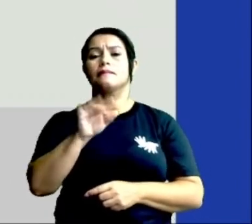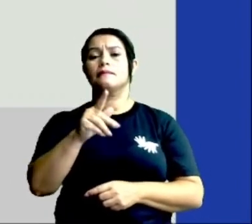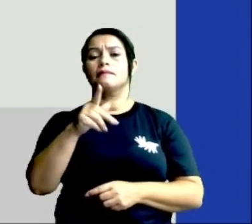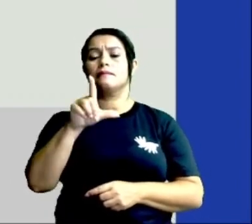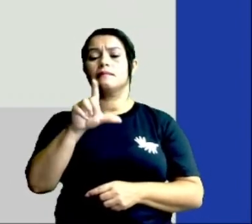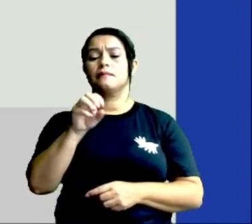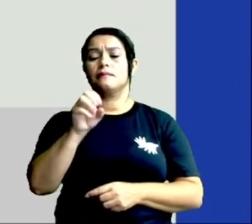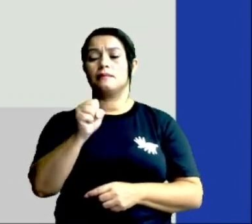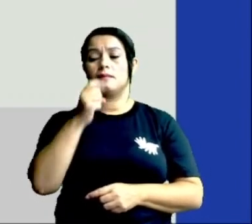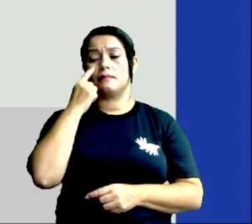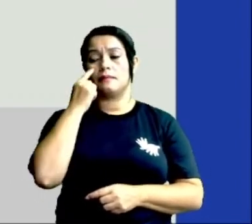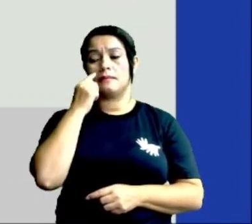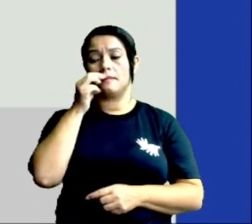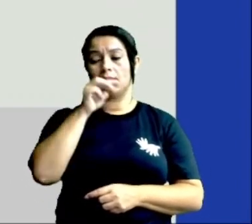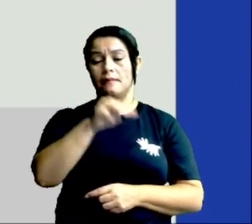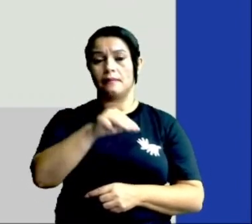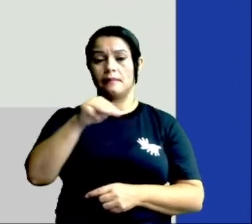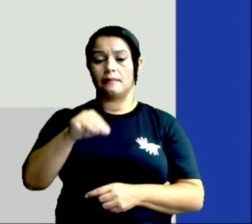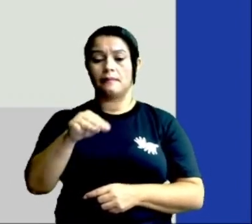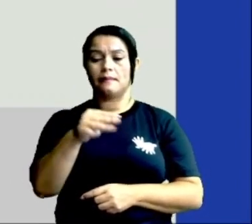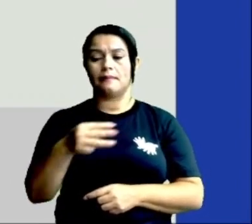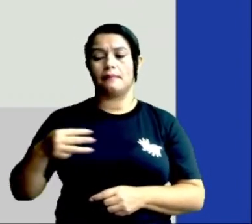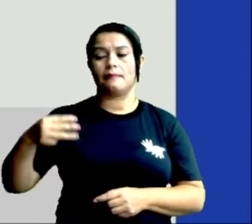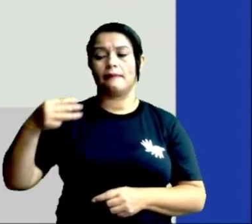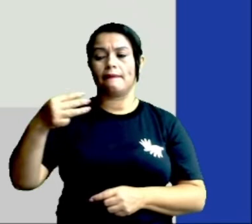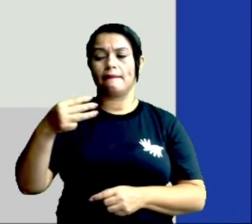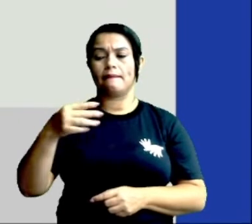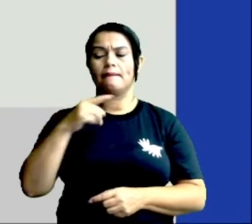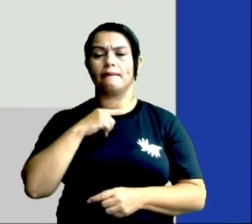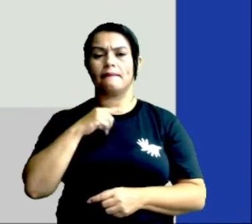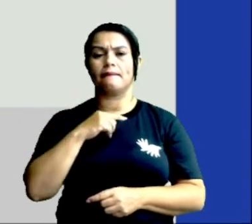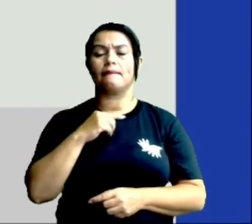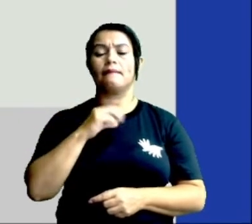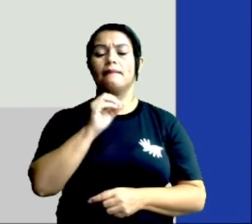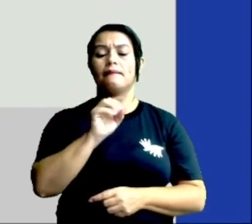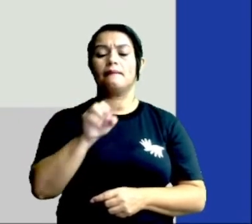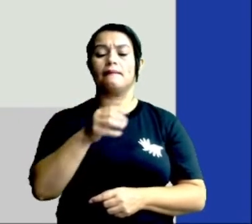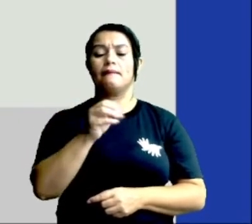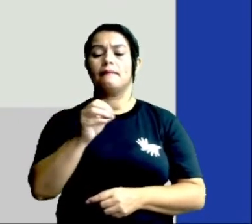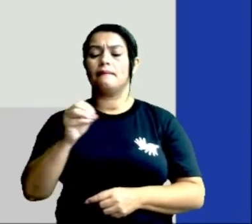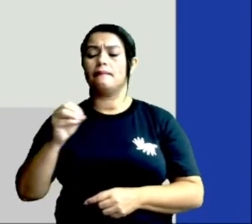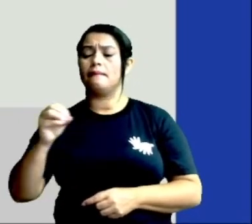Milímetro cúbico, que equivale a